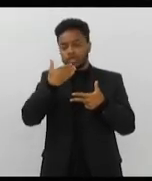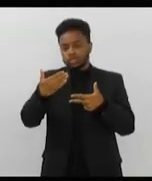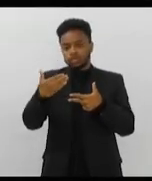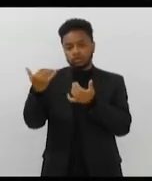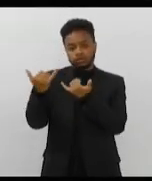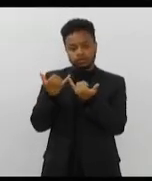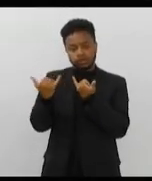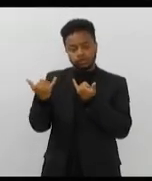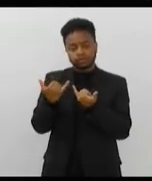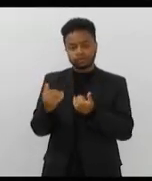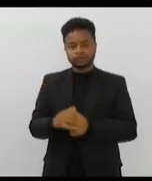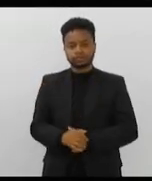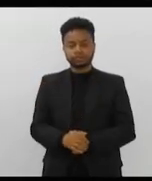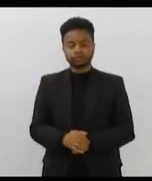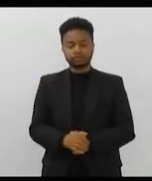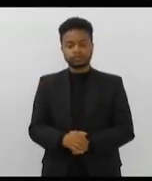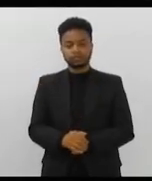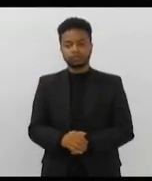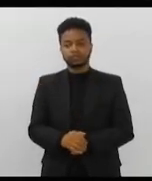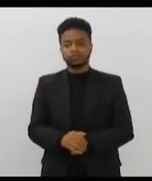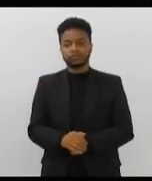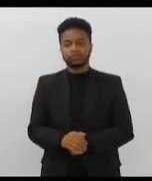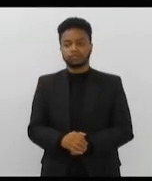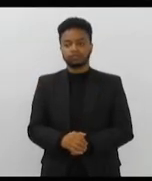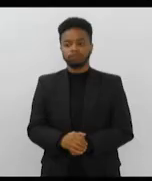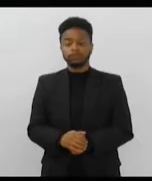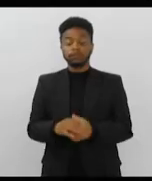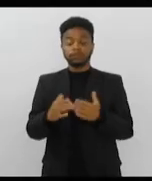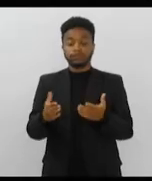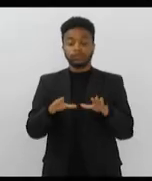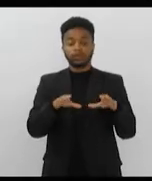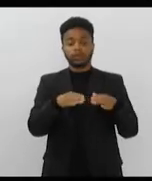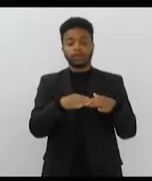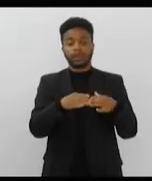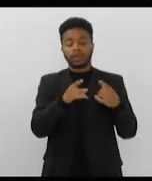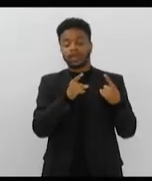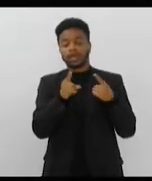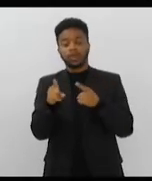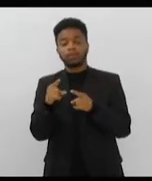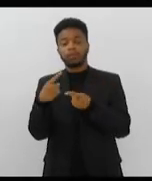Aí, foi criticado porque ele tem que